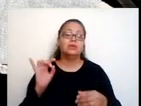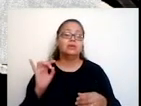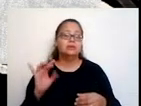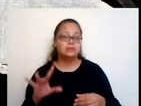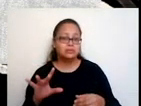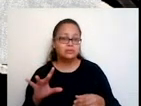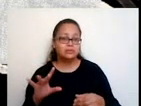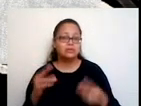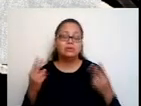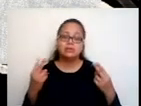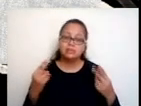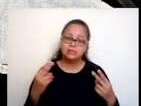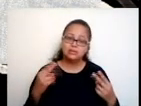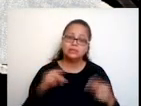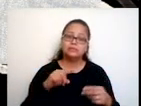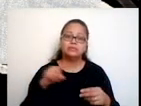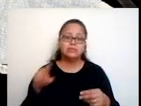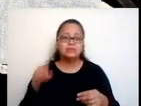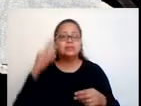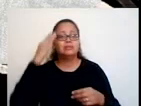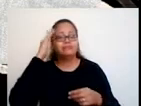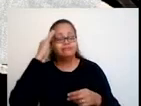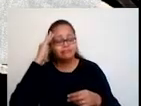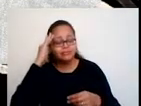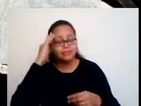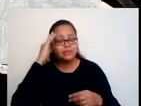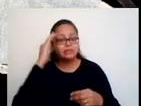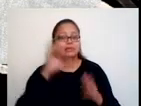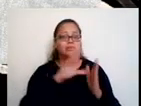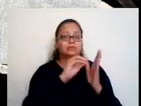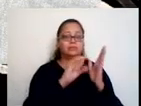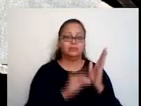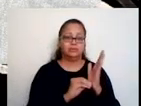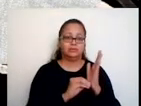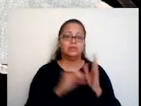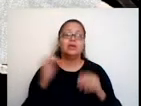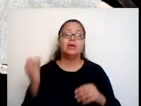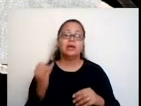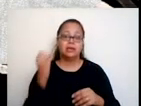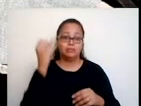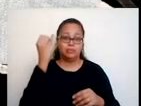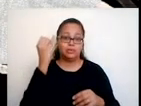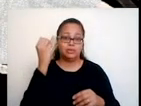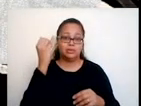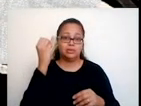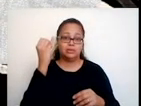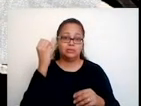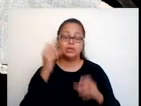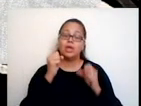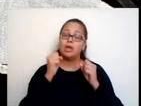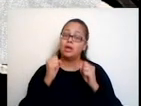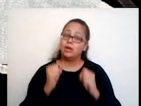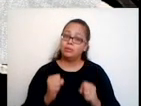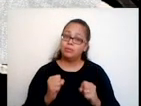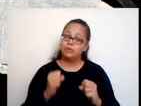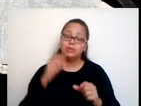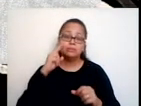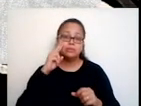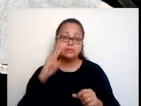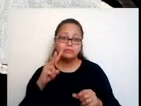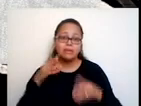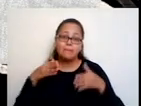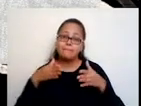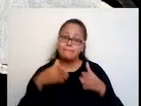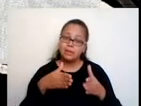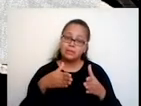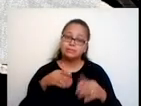a gente vai saber se vocês estão compreendendo os conteúdos, tá bom? E é muito importante, assim a gente pode avaliar também a